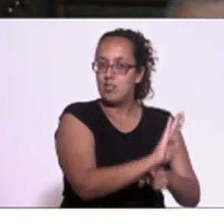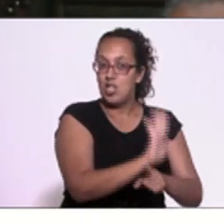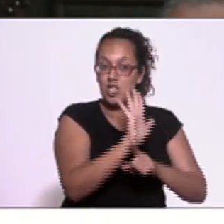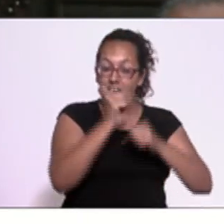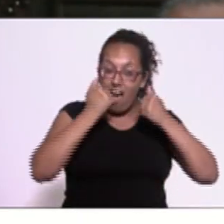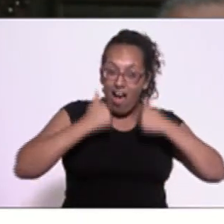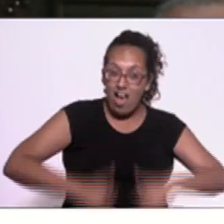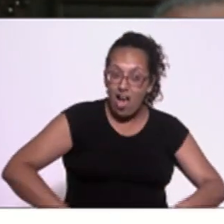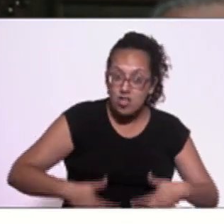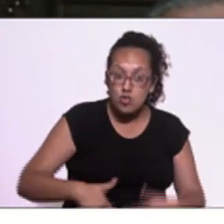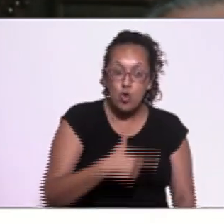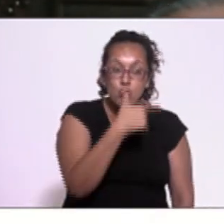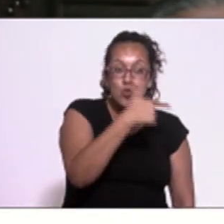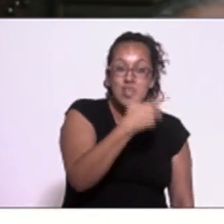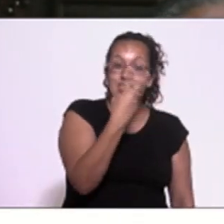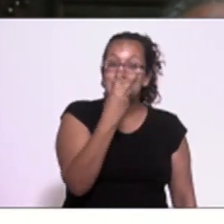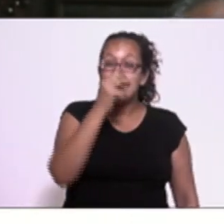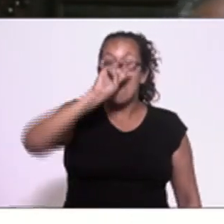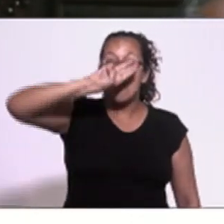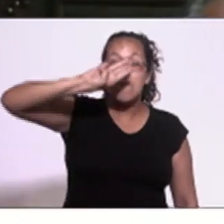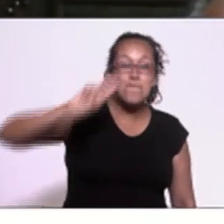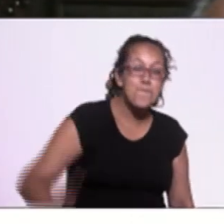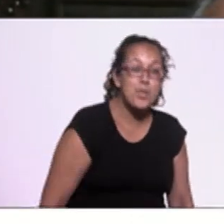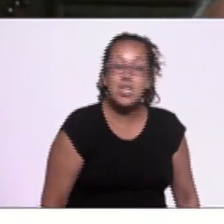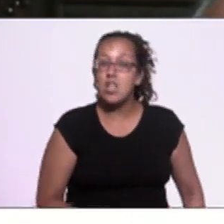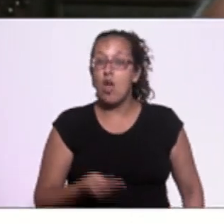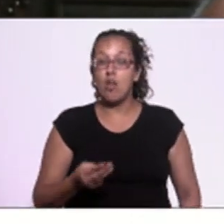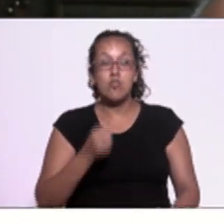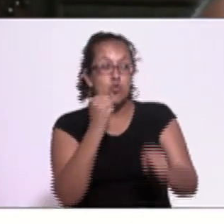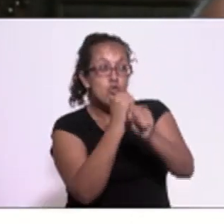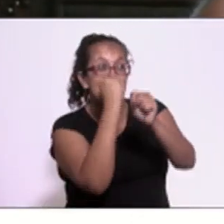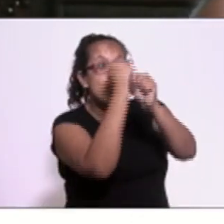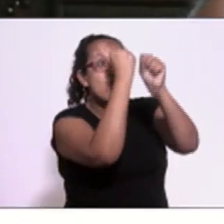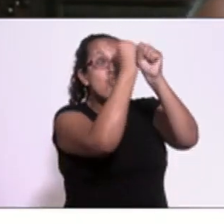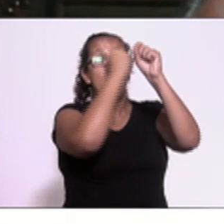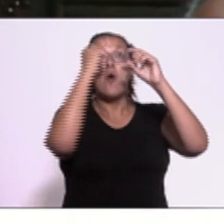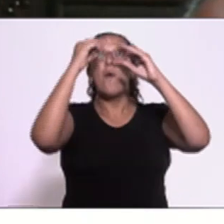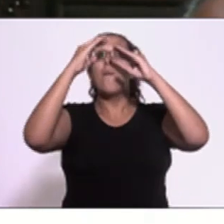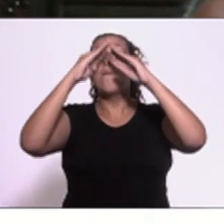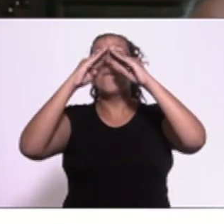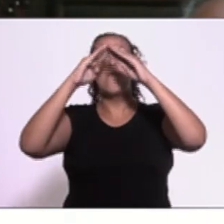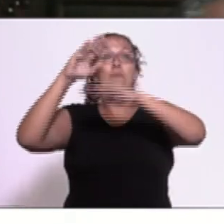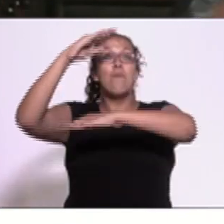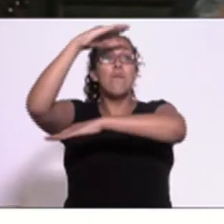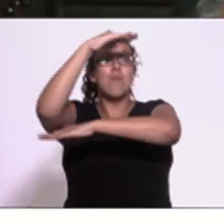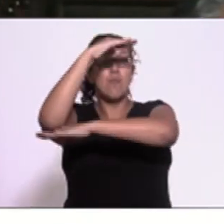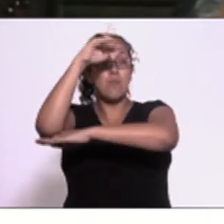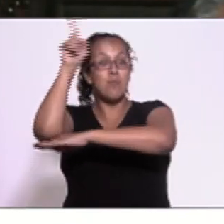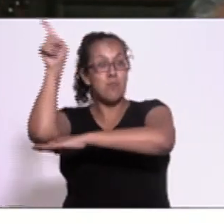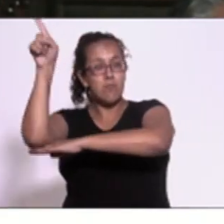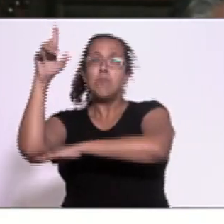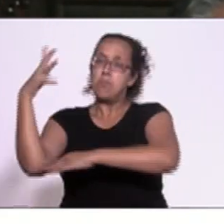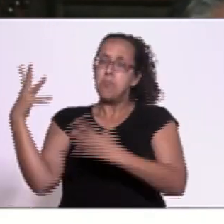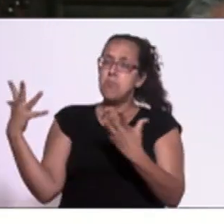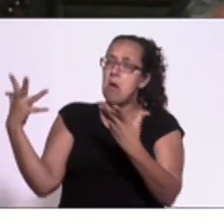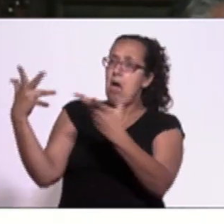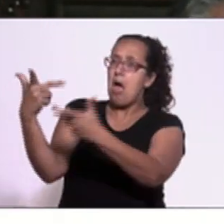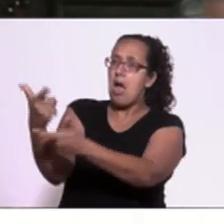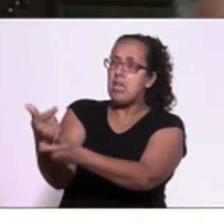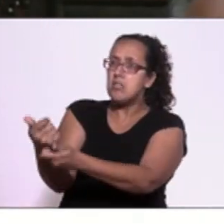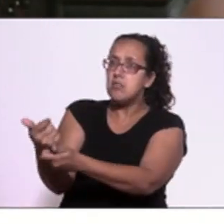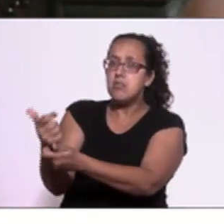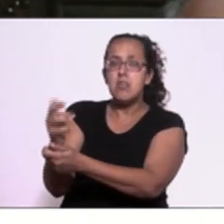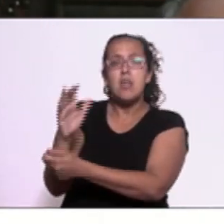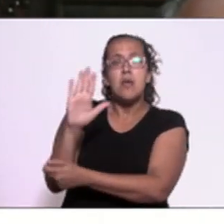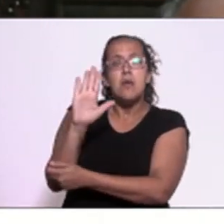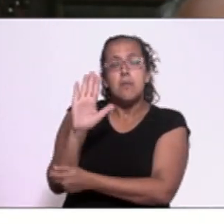gastamos 230 milhões na construção do Museu do Amanhã, obra, aliás, magnífica, e não temos